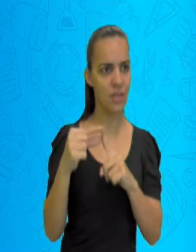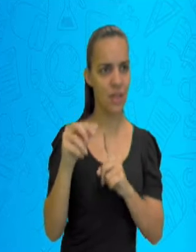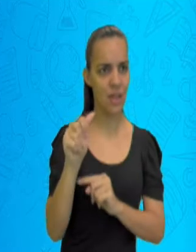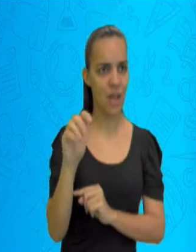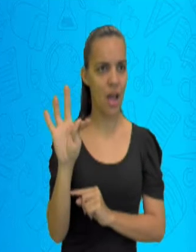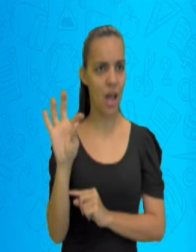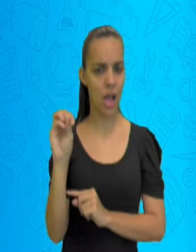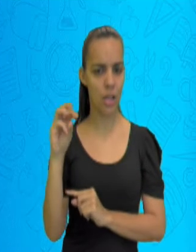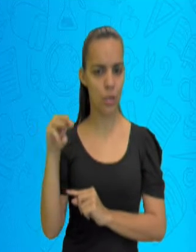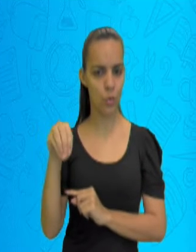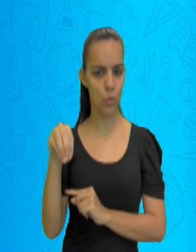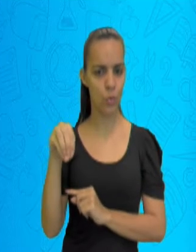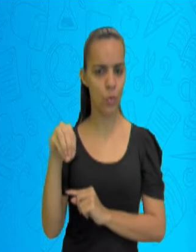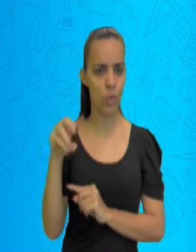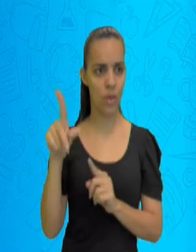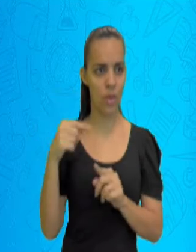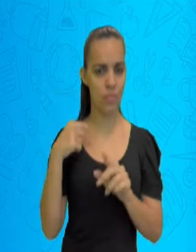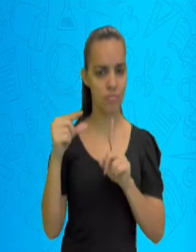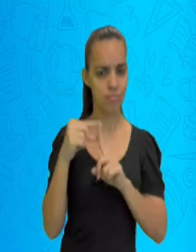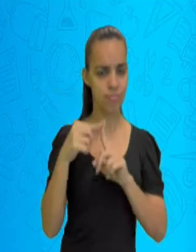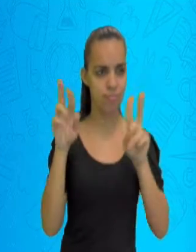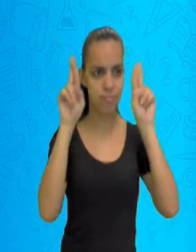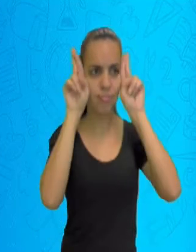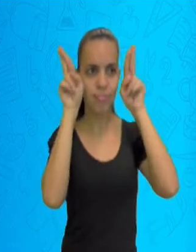origem grega que significa